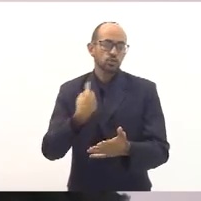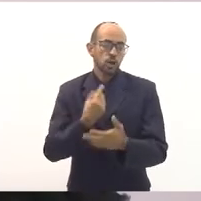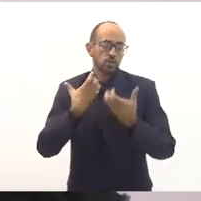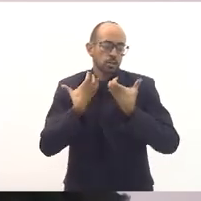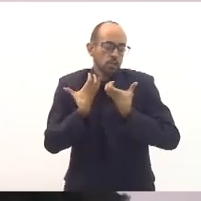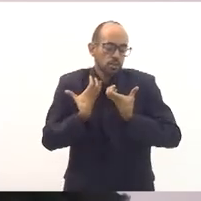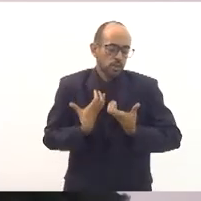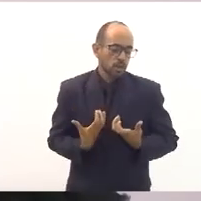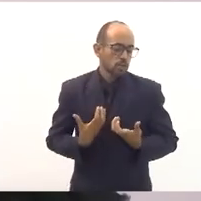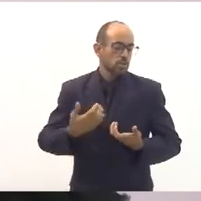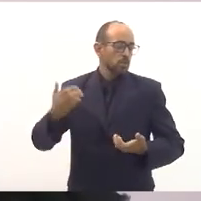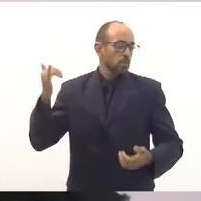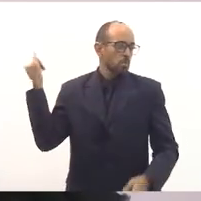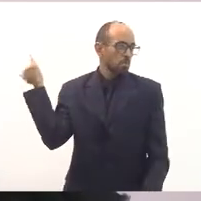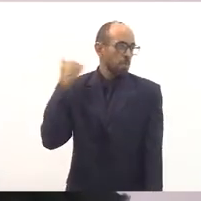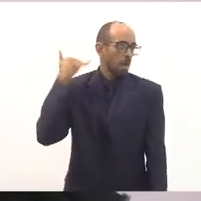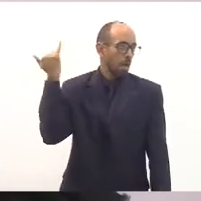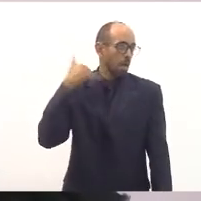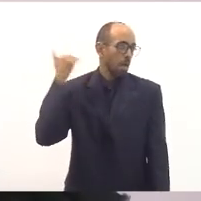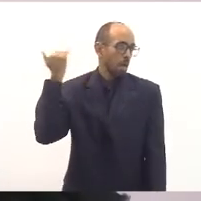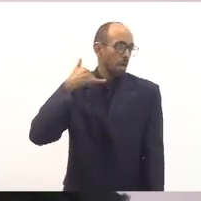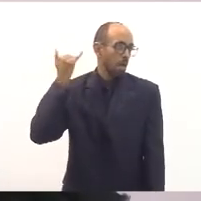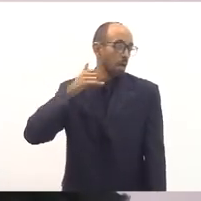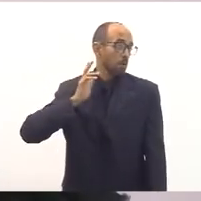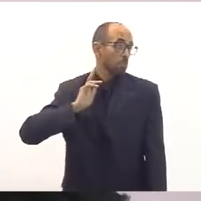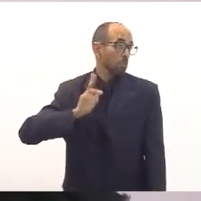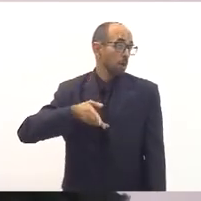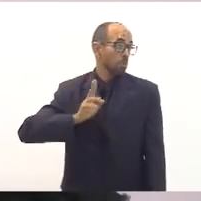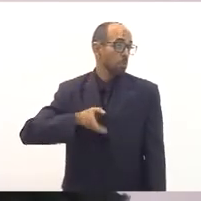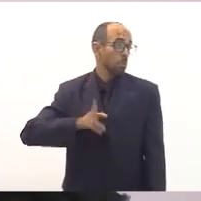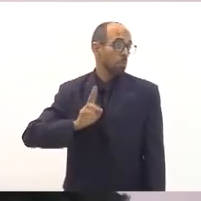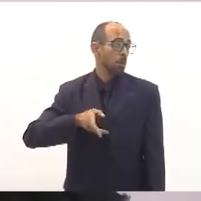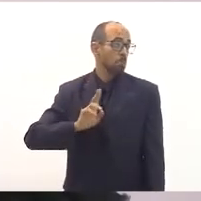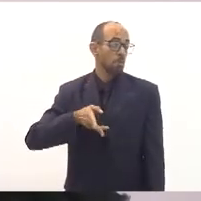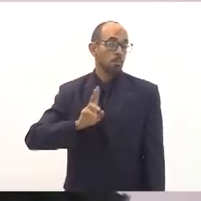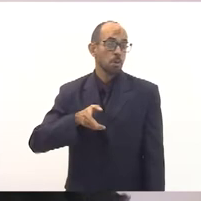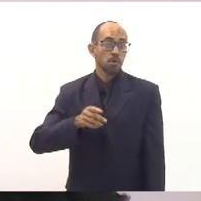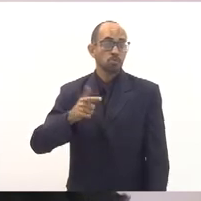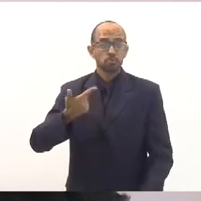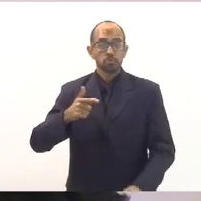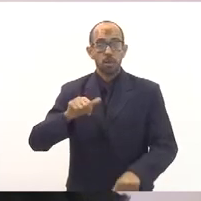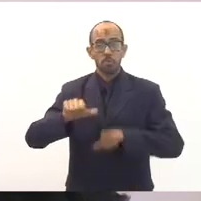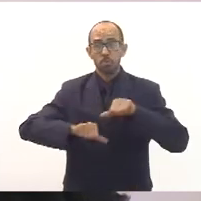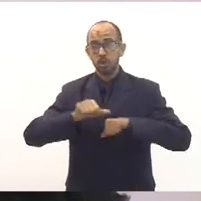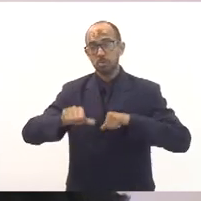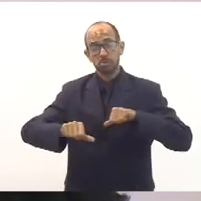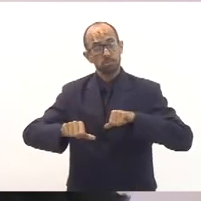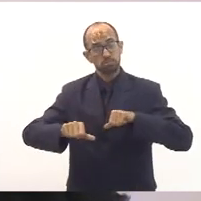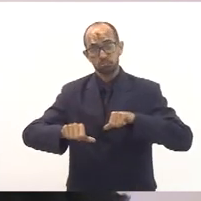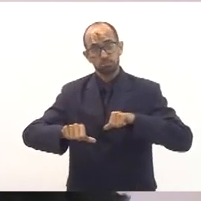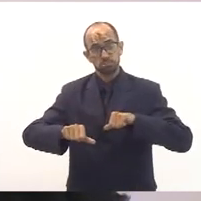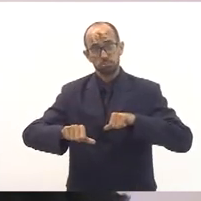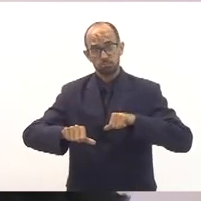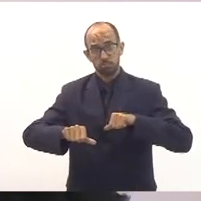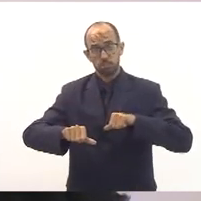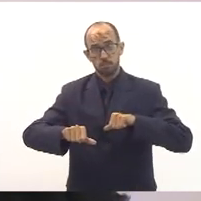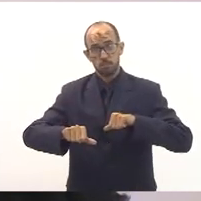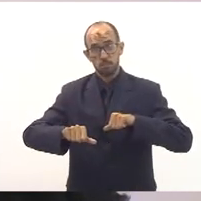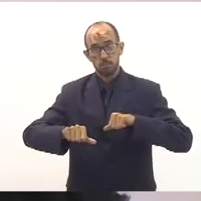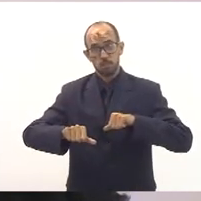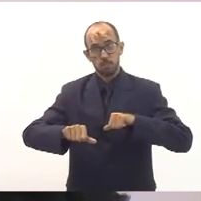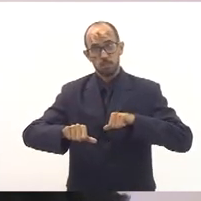tá sempre escutando o mesmo e não veio assim de fato diferença nenhuma